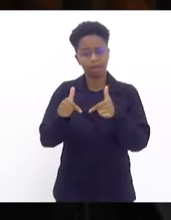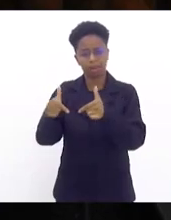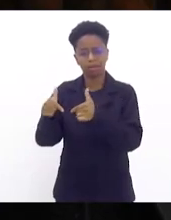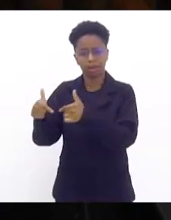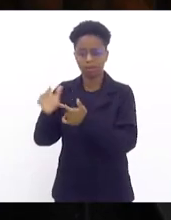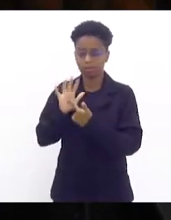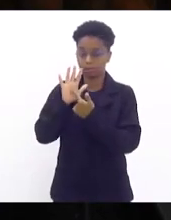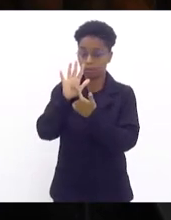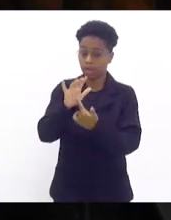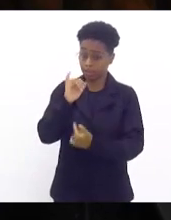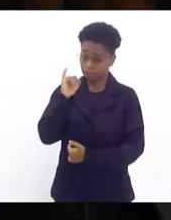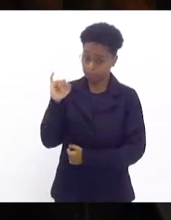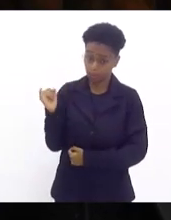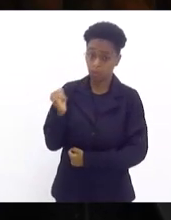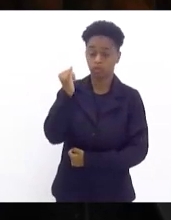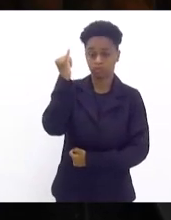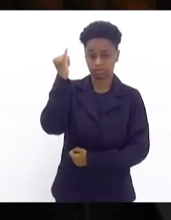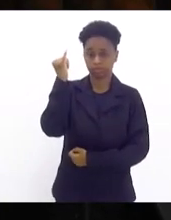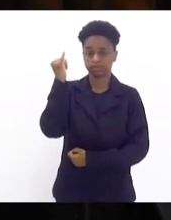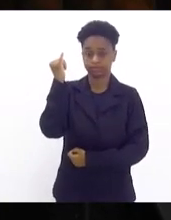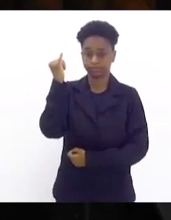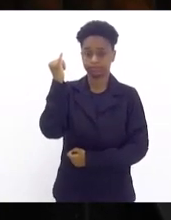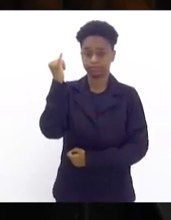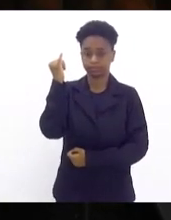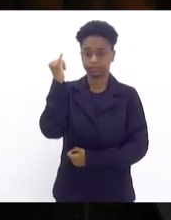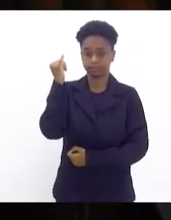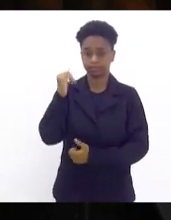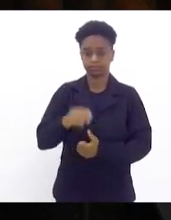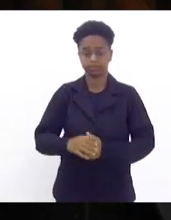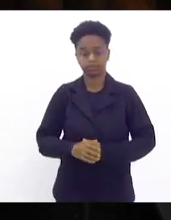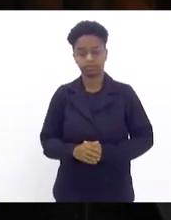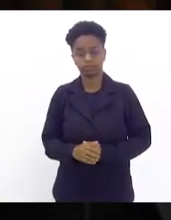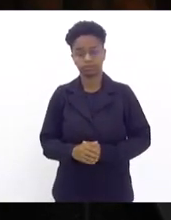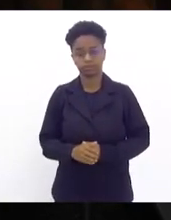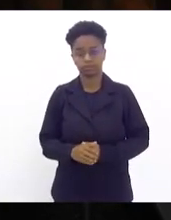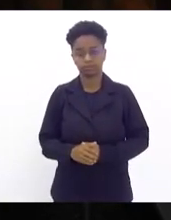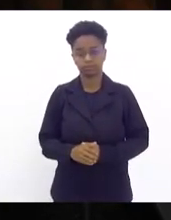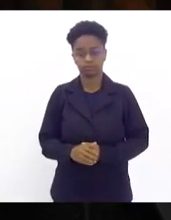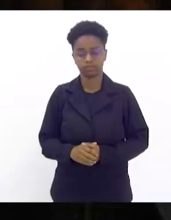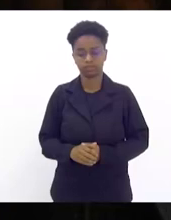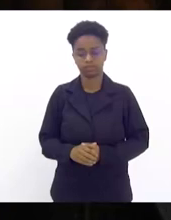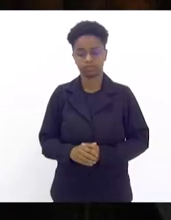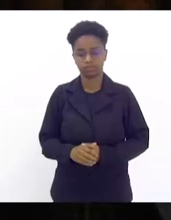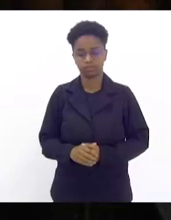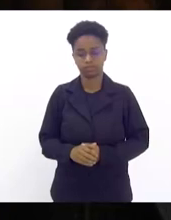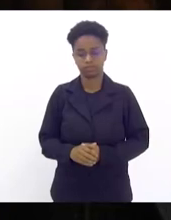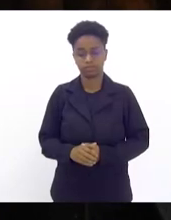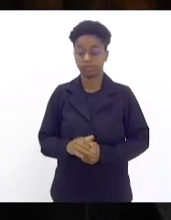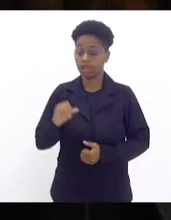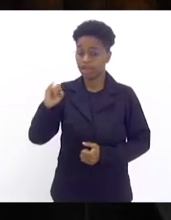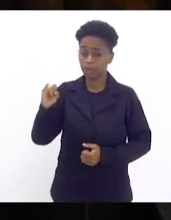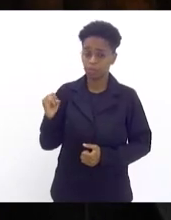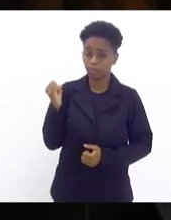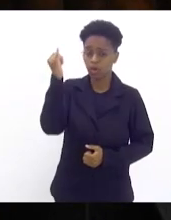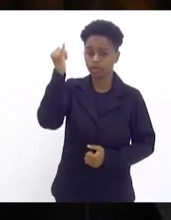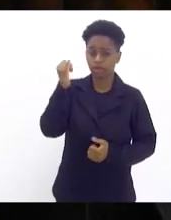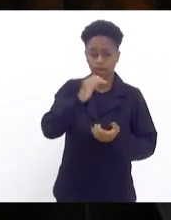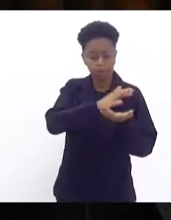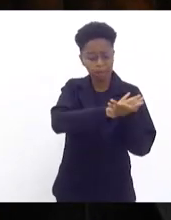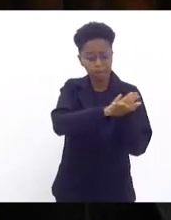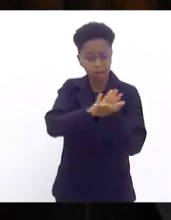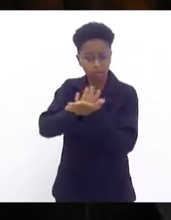para que esse preconceito que para no ar